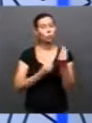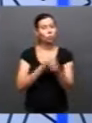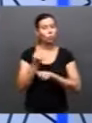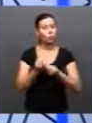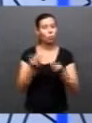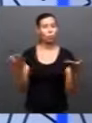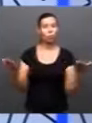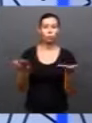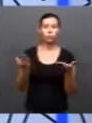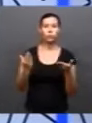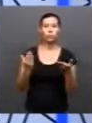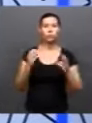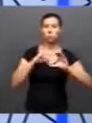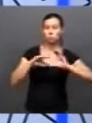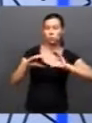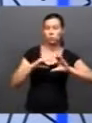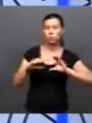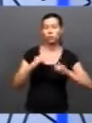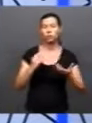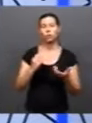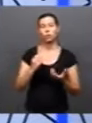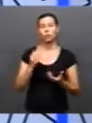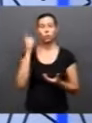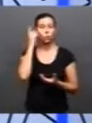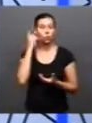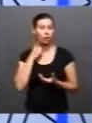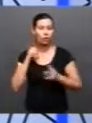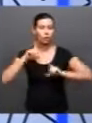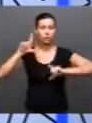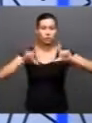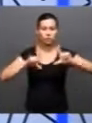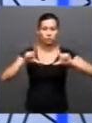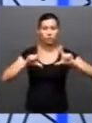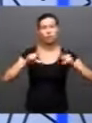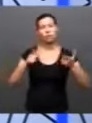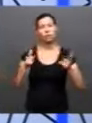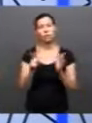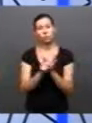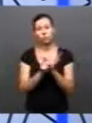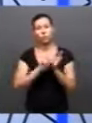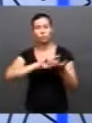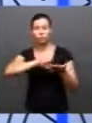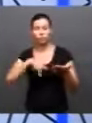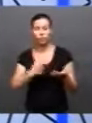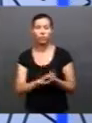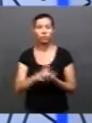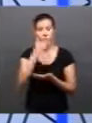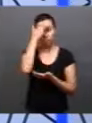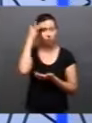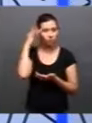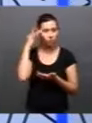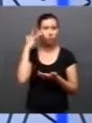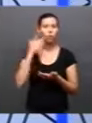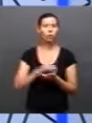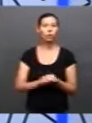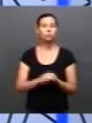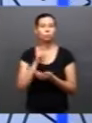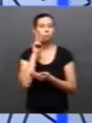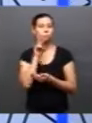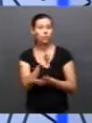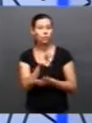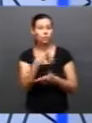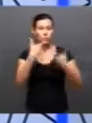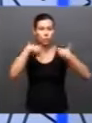nós temos, a rádio, a TV, a assessoria, podem fazer produtos que realmente cheguem à comunidade de uma forma com uma